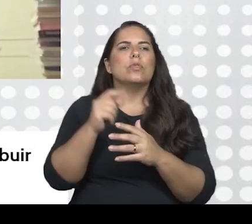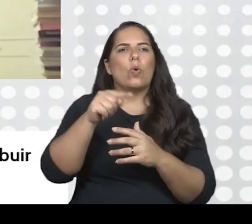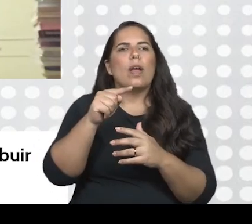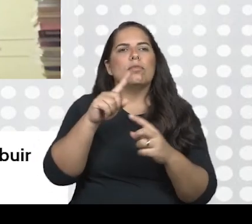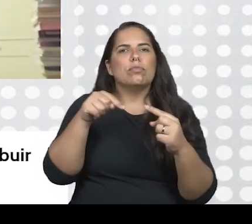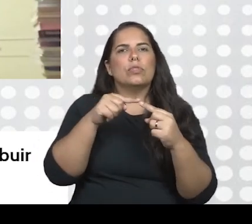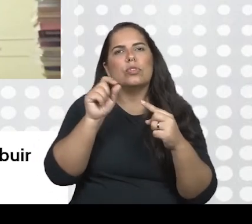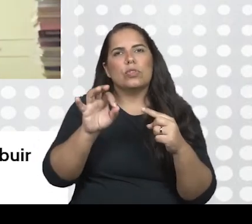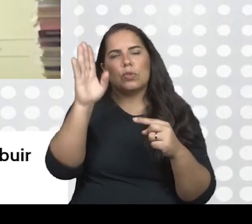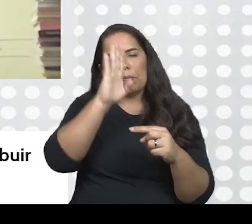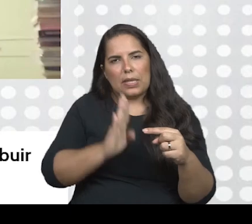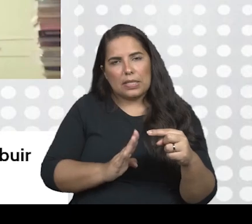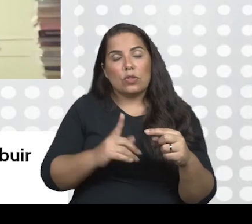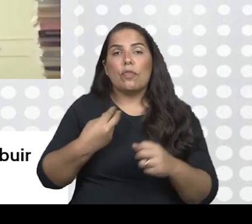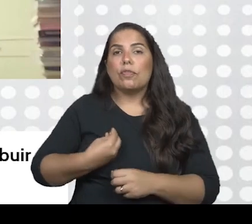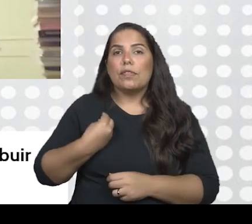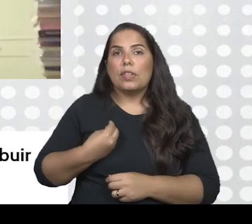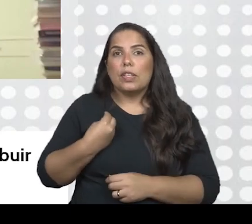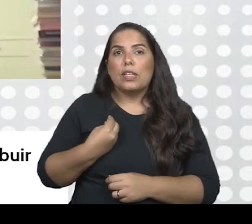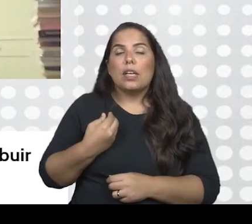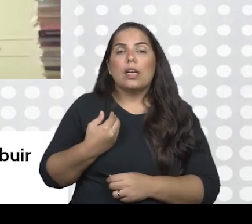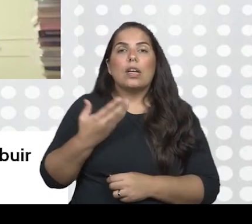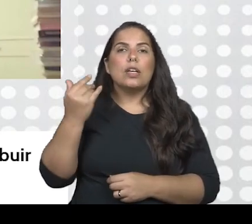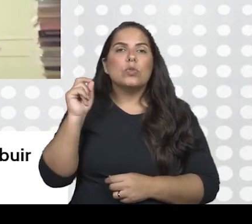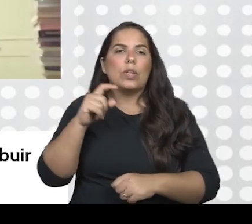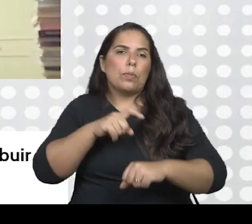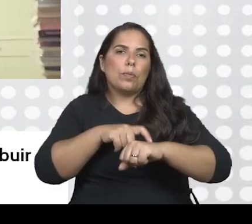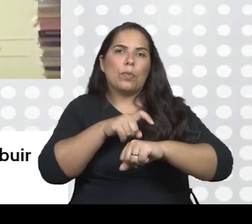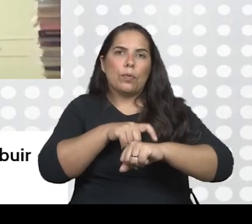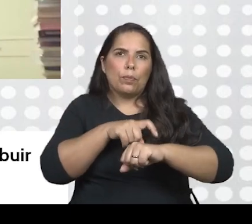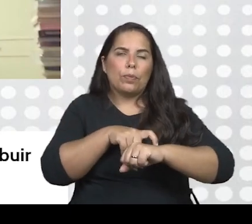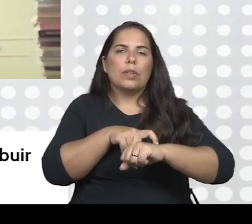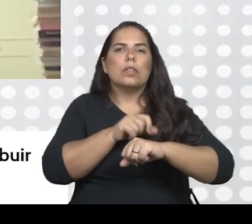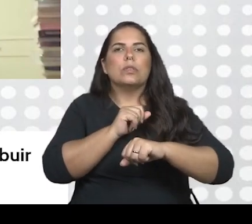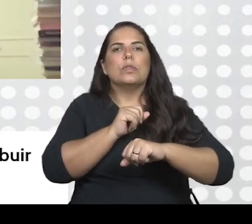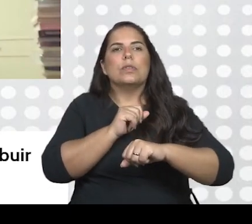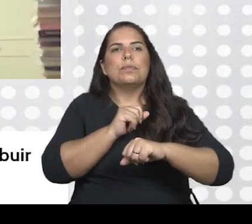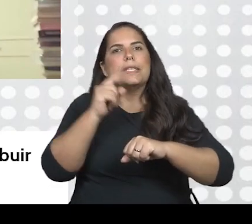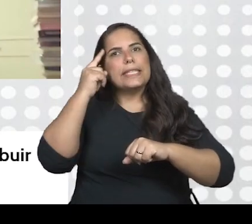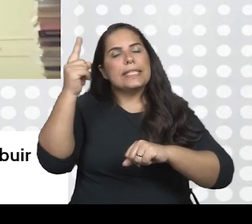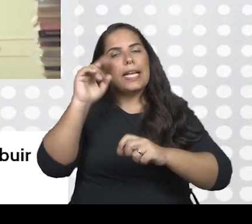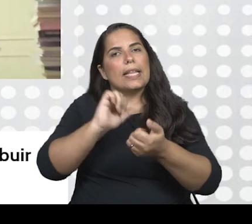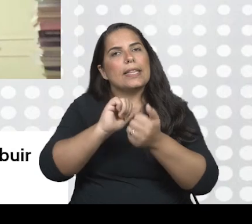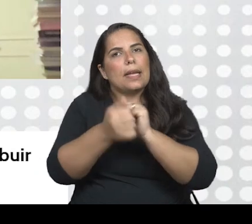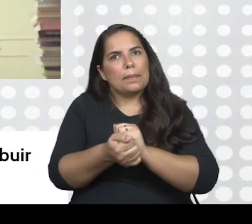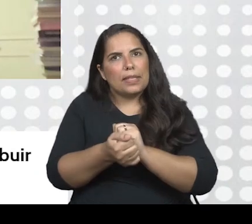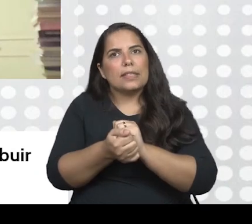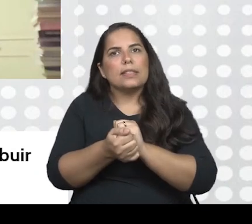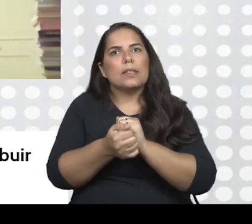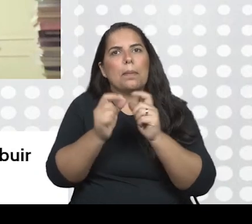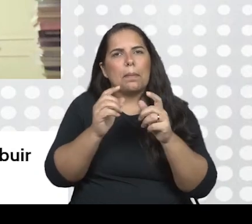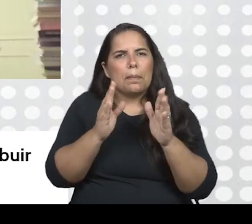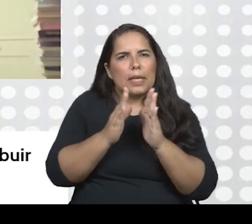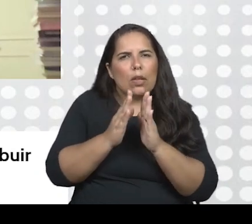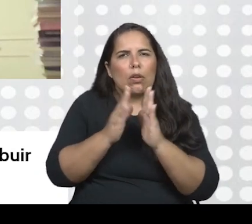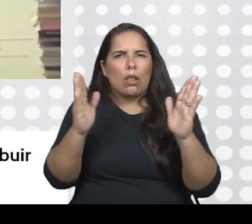essa perspectiva. No Brasil se vivia, em determinado momento, a ideia da adaptação de pequeno e de